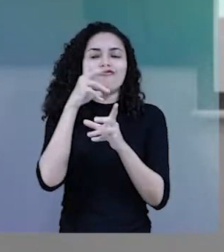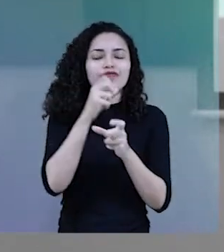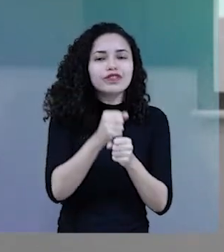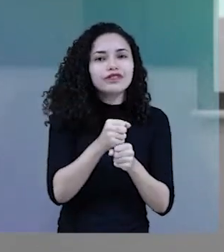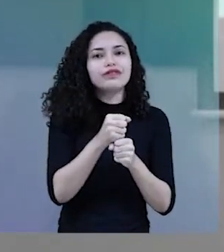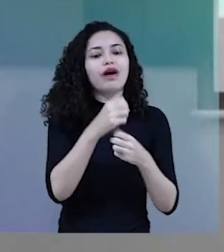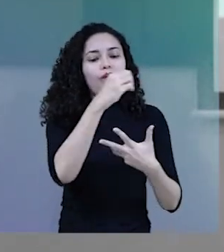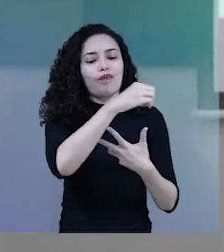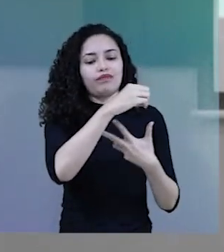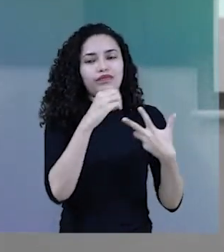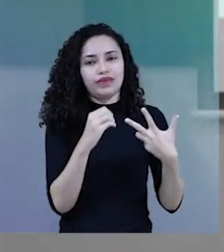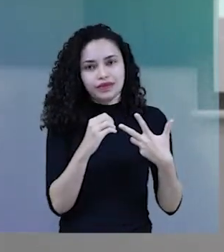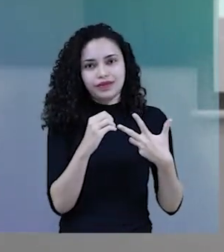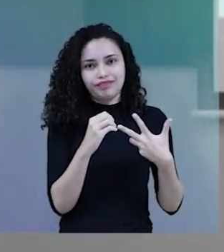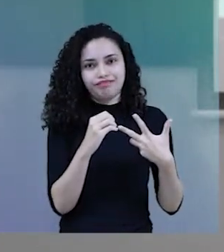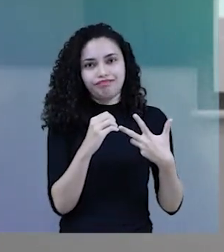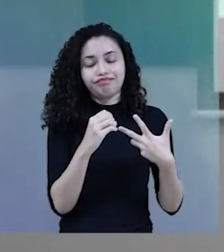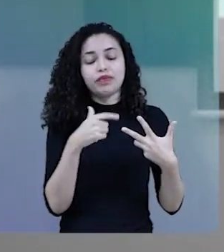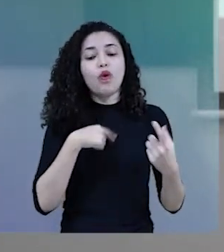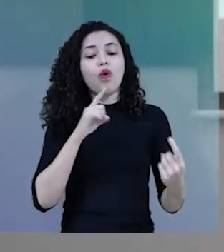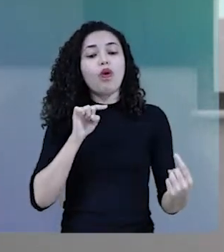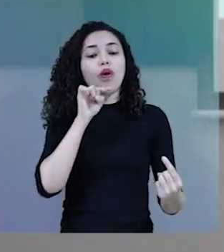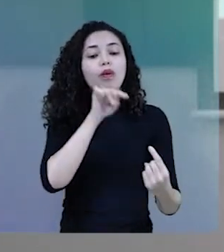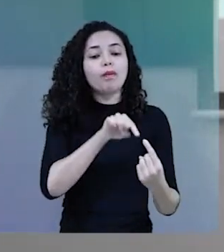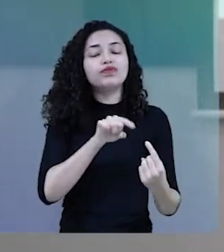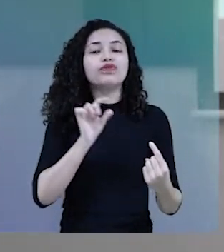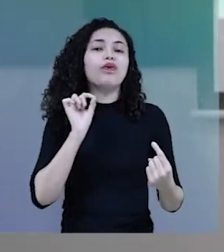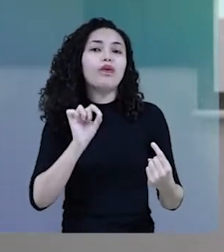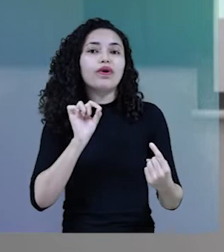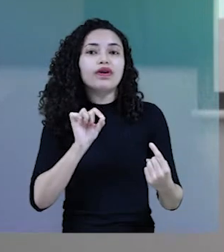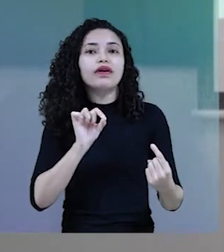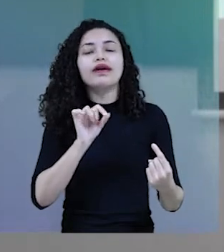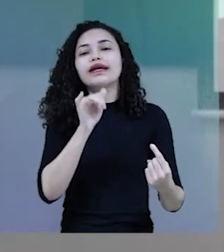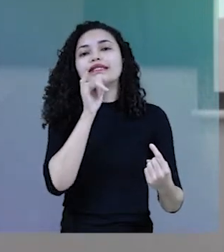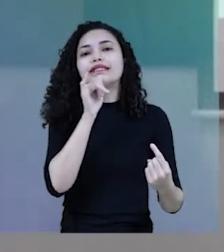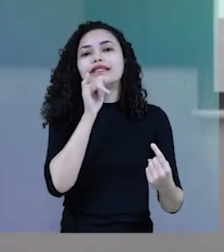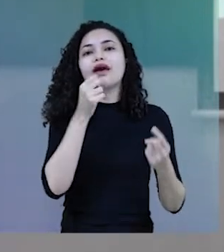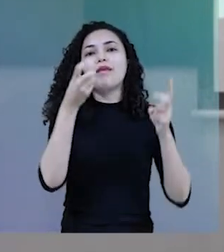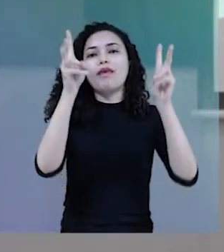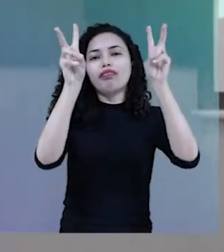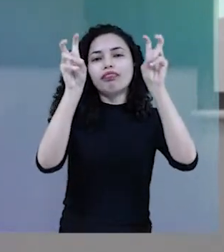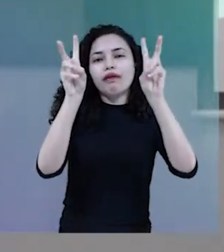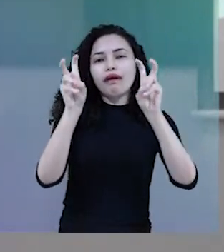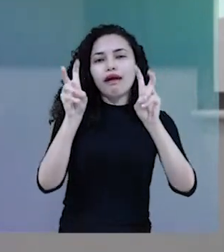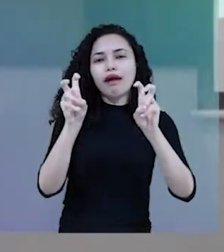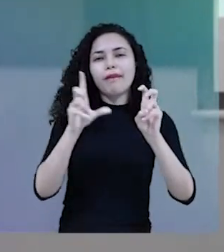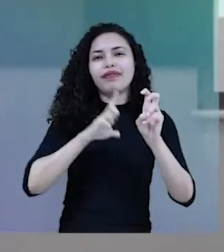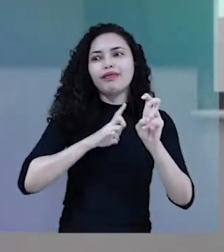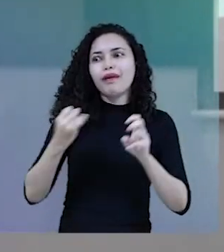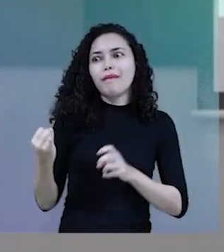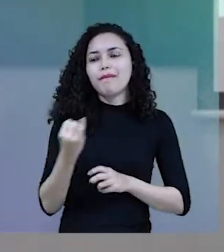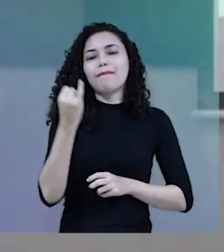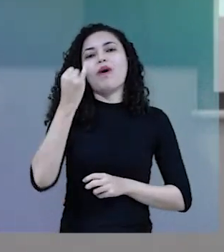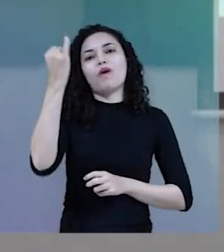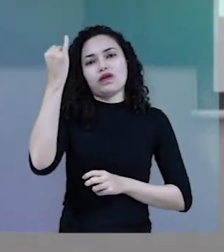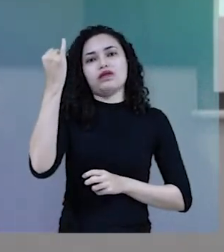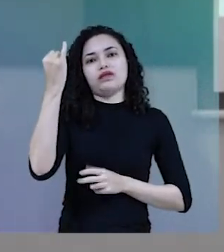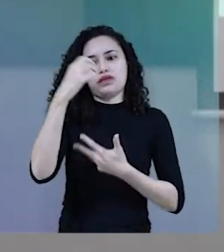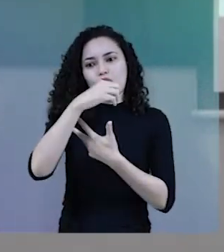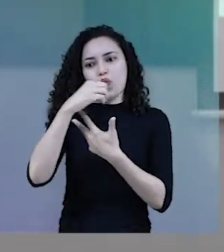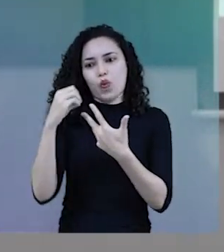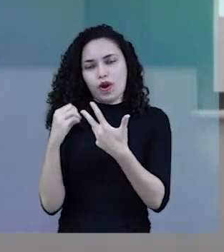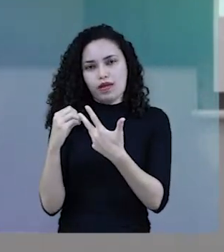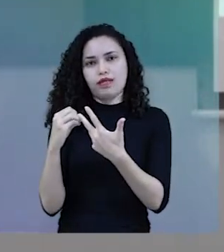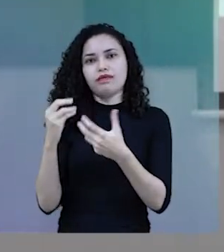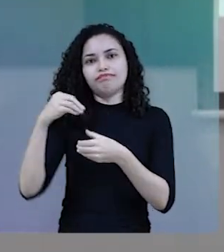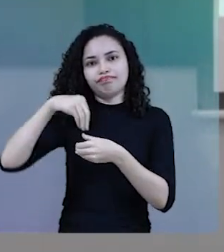Então, o nosso intuito aqui é pegar os temas mais importantes que costumam cair no Enem e a gente fazer uma